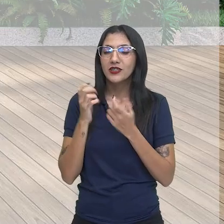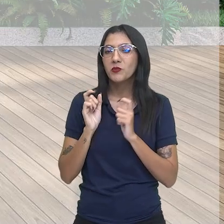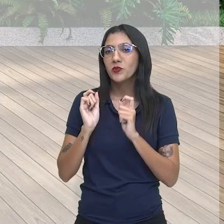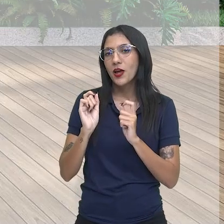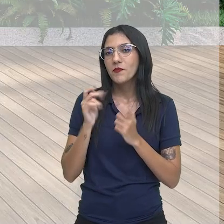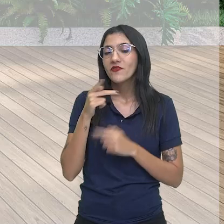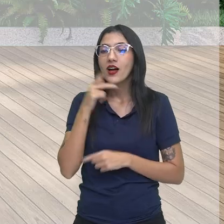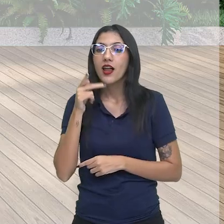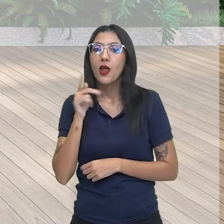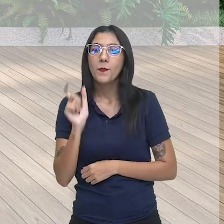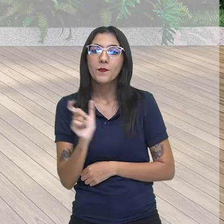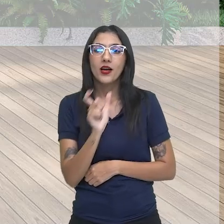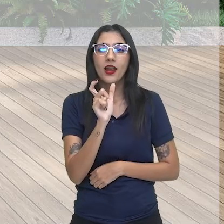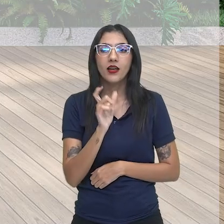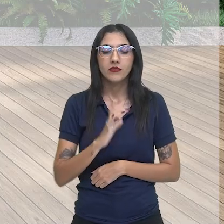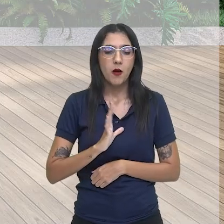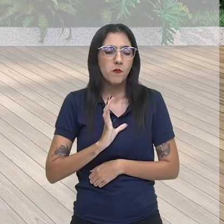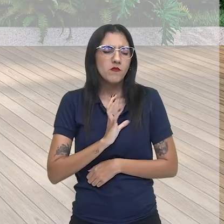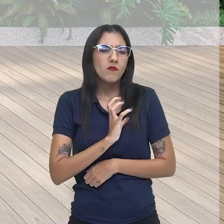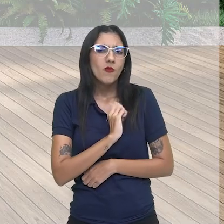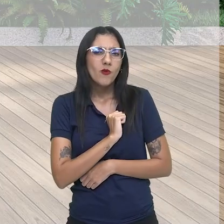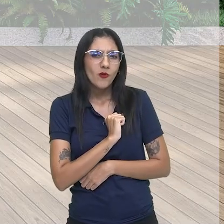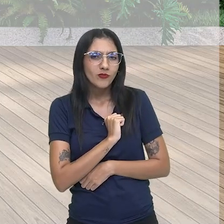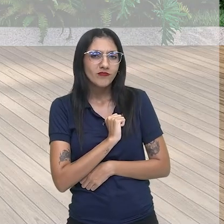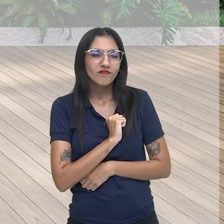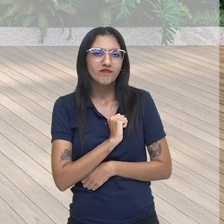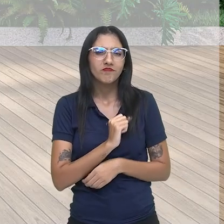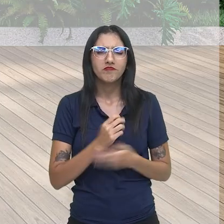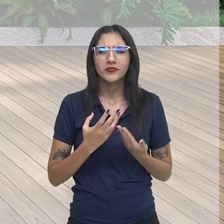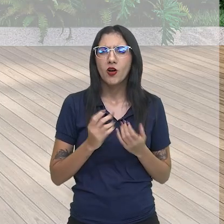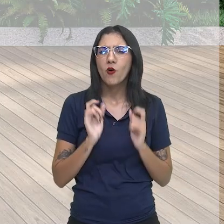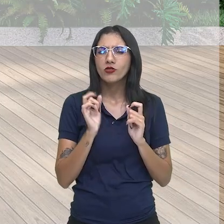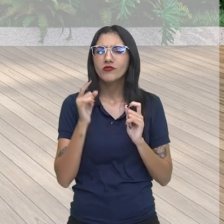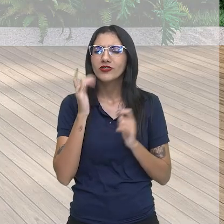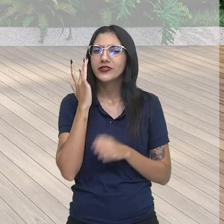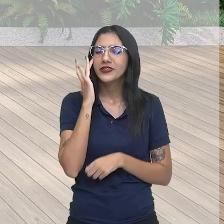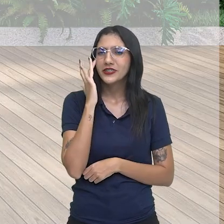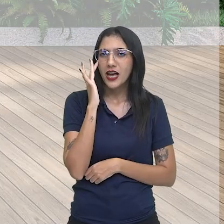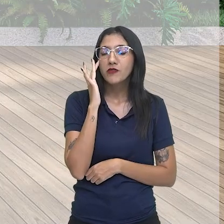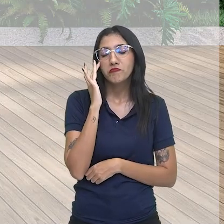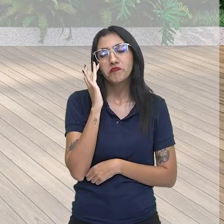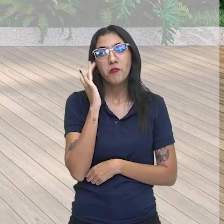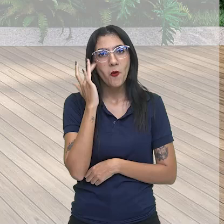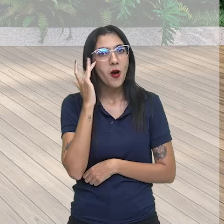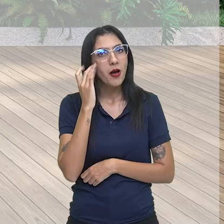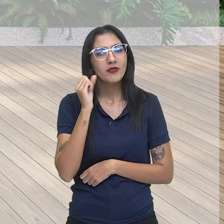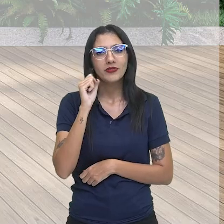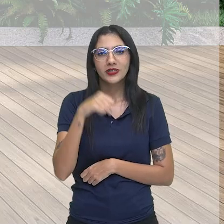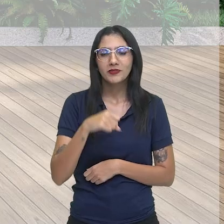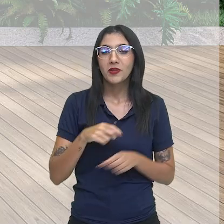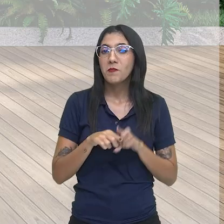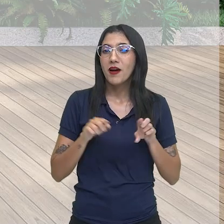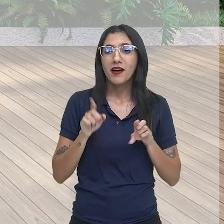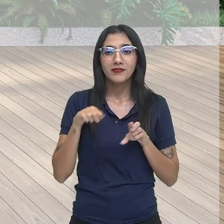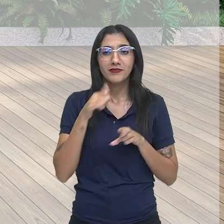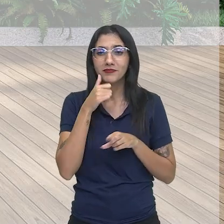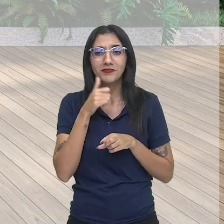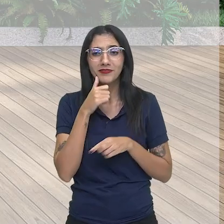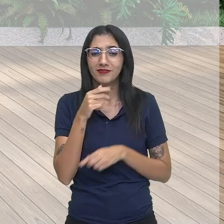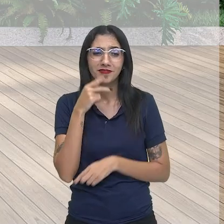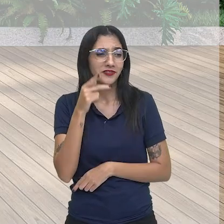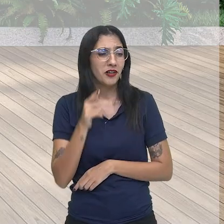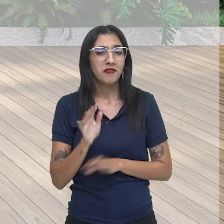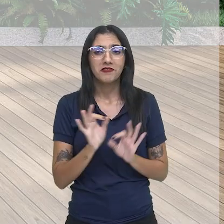ela dissesse amor, né? O que é que vocês acham? Eu acho que era. Mas aí ela não disse, acabou